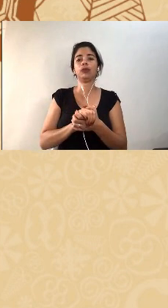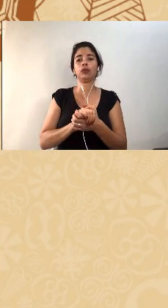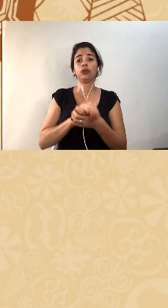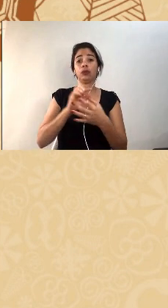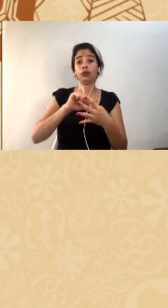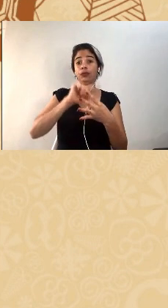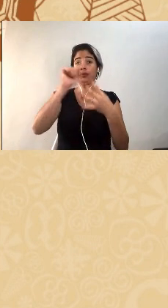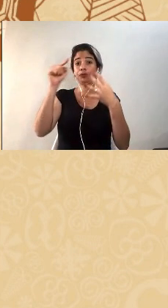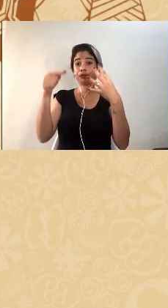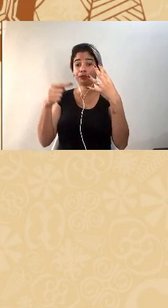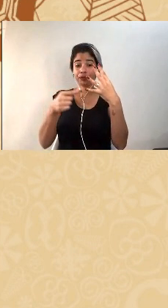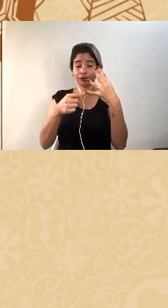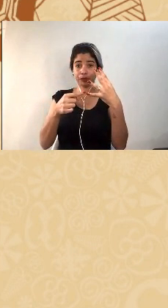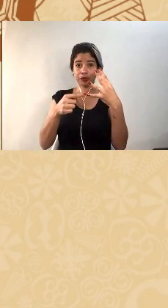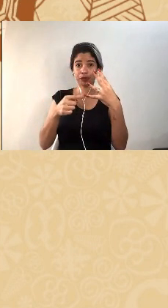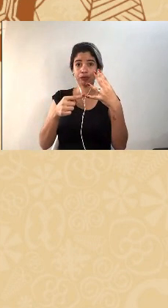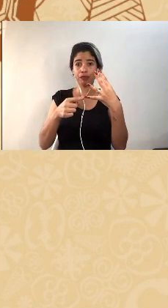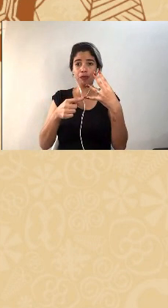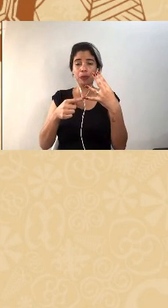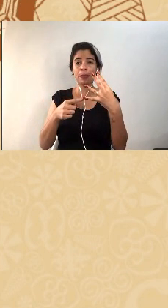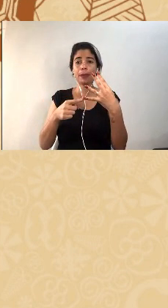Quarto.